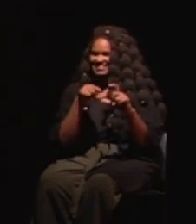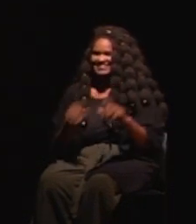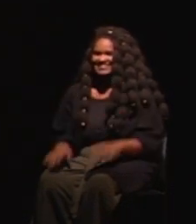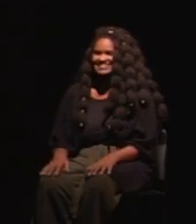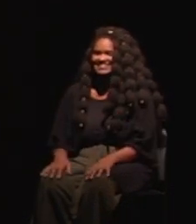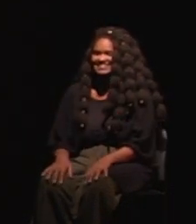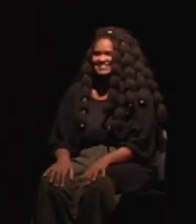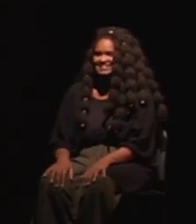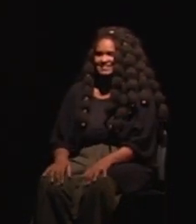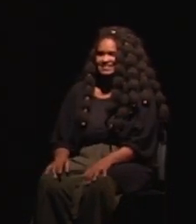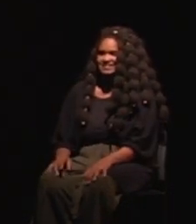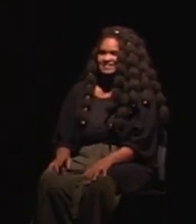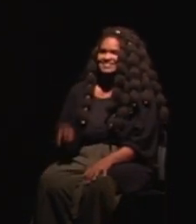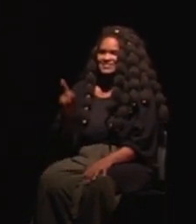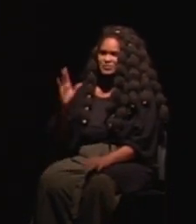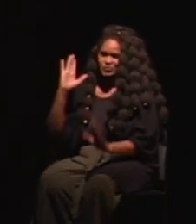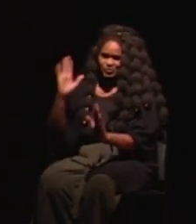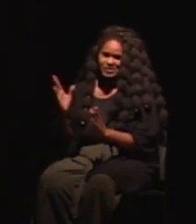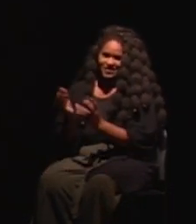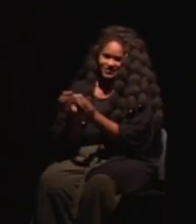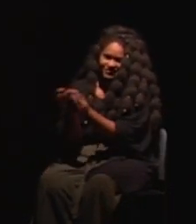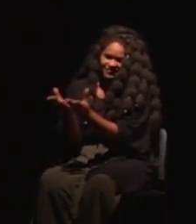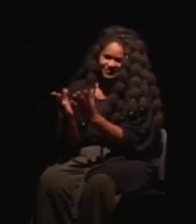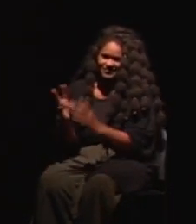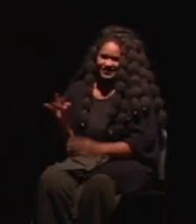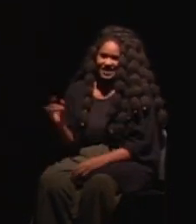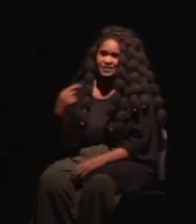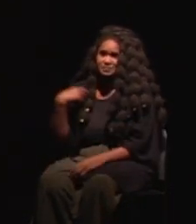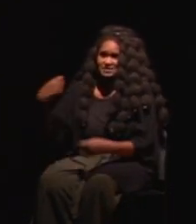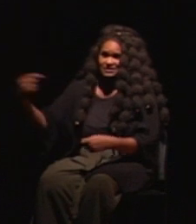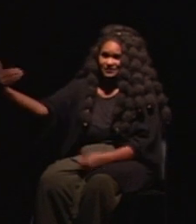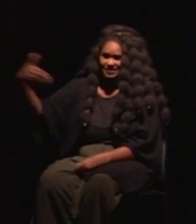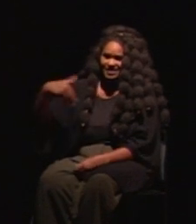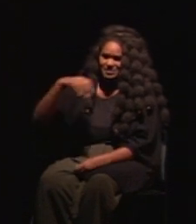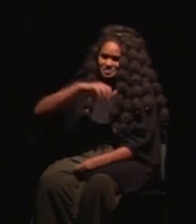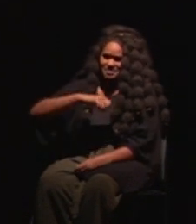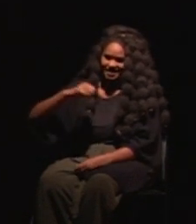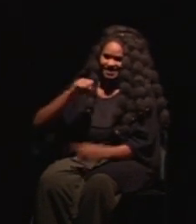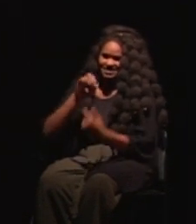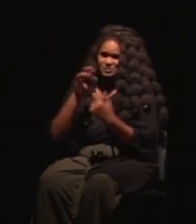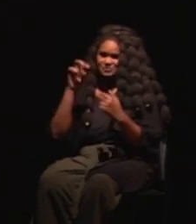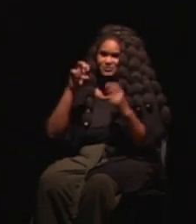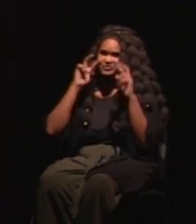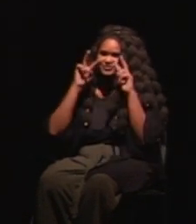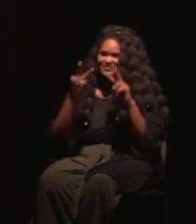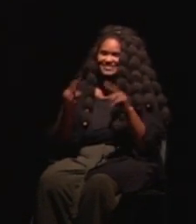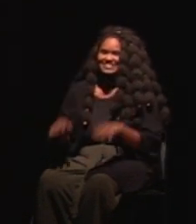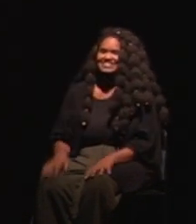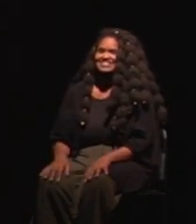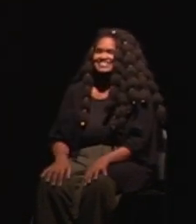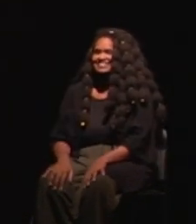Ele já... Já ganhou. Já ganhou. Então você tem que vir aqui para todo mundo te ver. Depois ver.